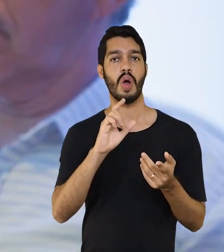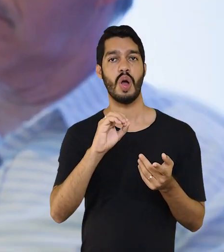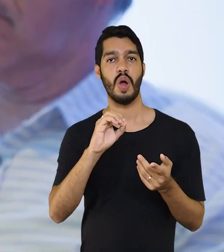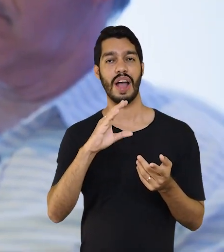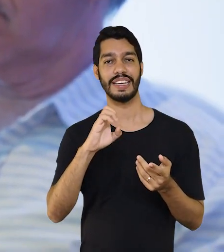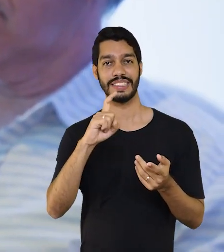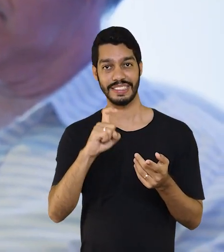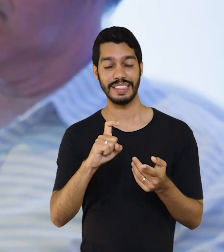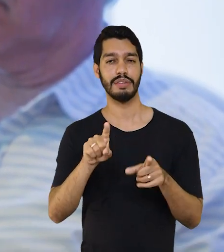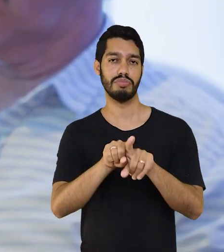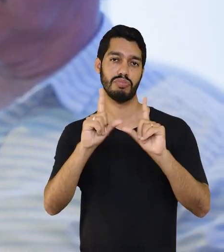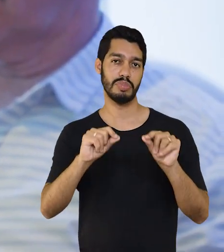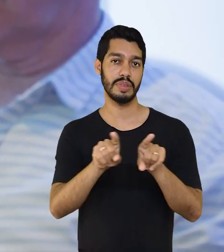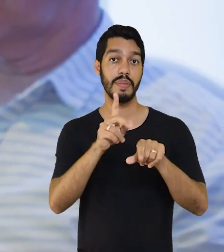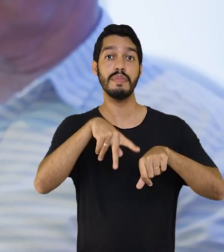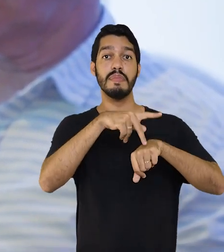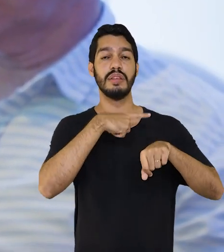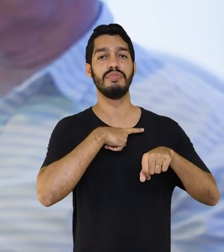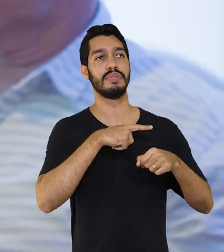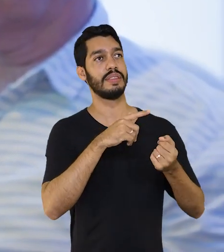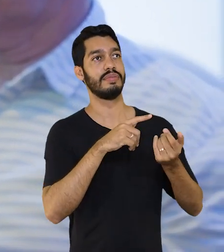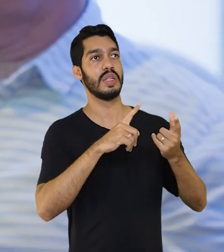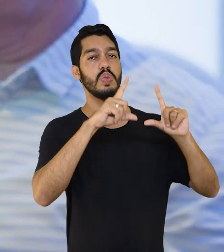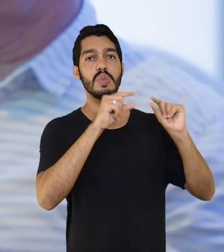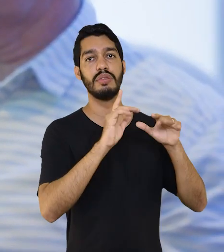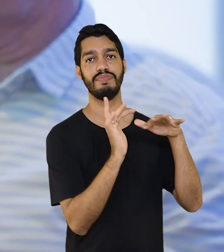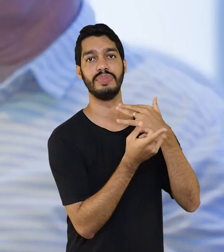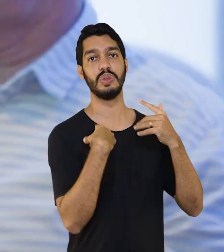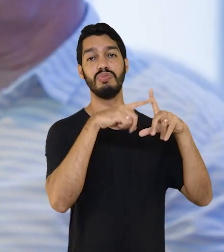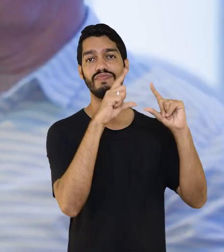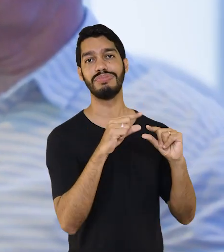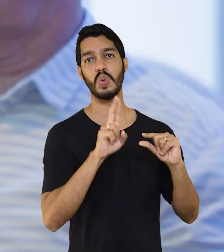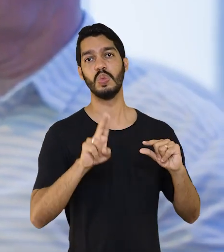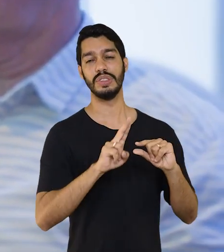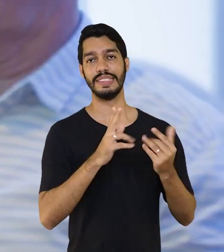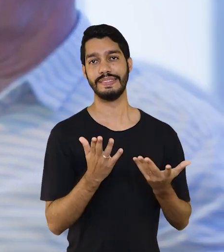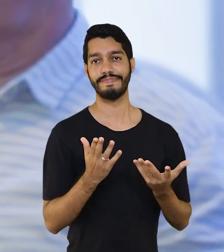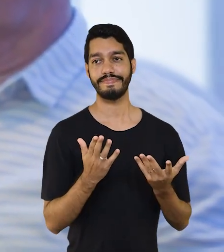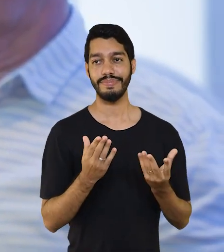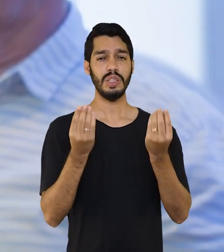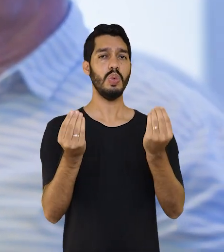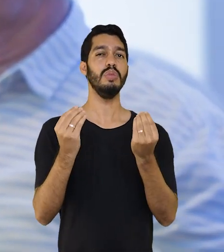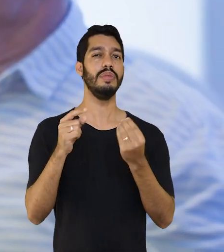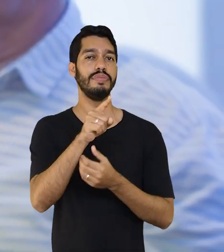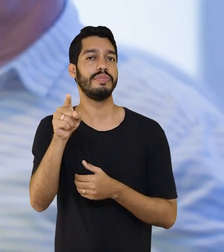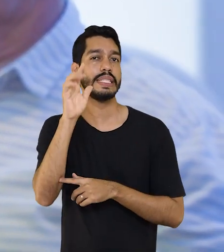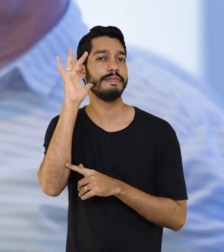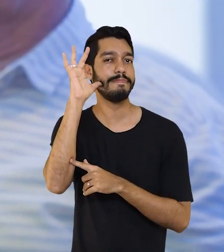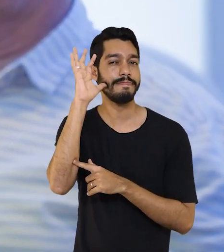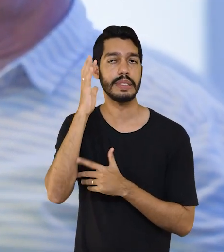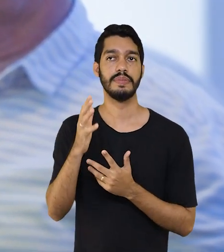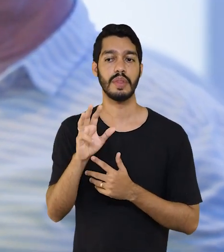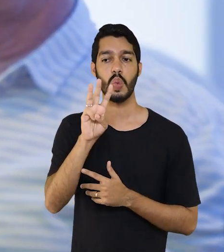outras. Em alguns países, uma redução no uso de redes sociais, assim, grandes, né? Então, como é que